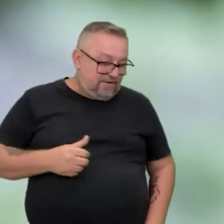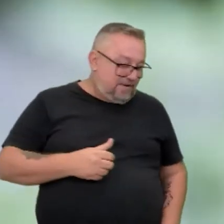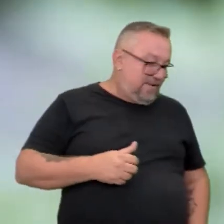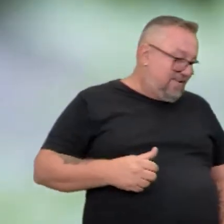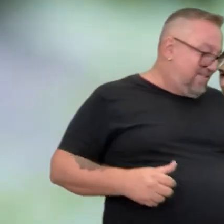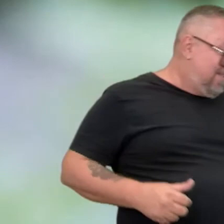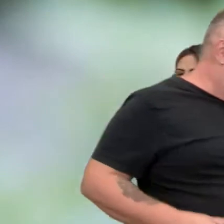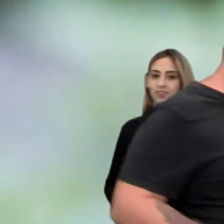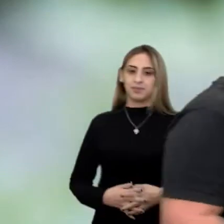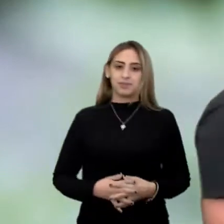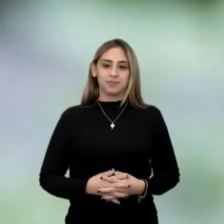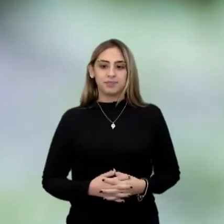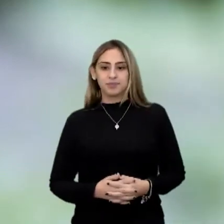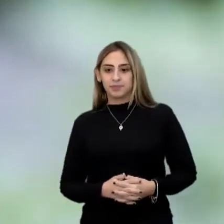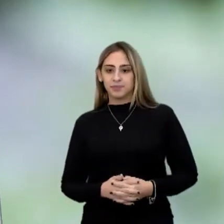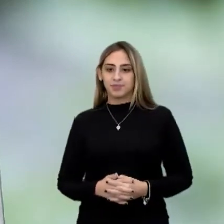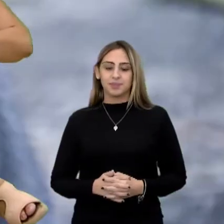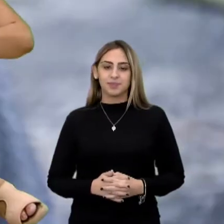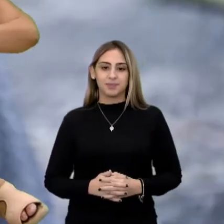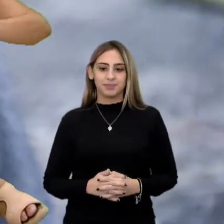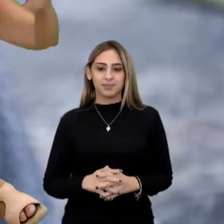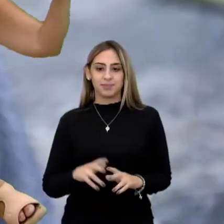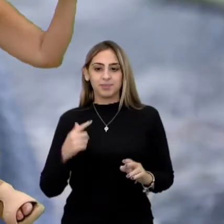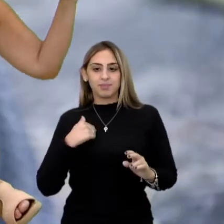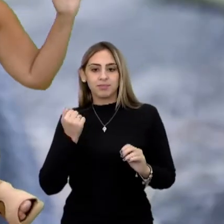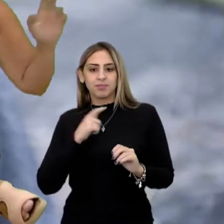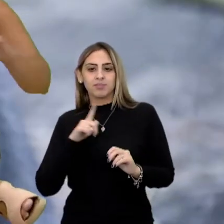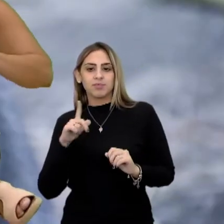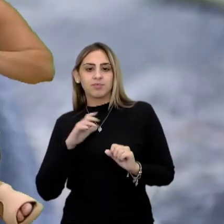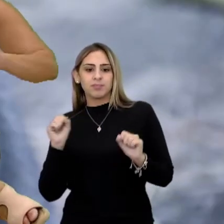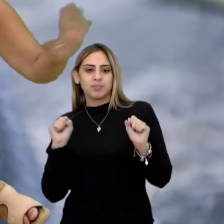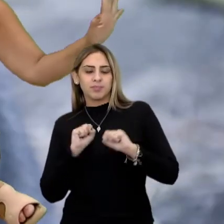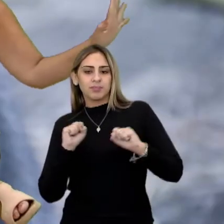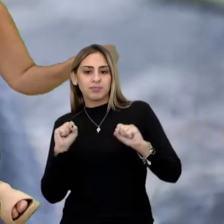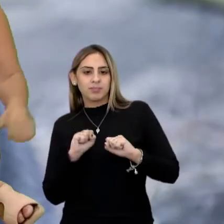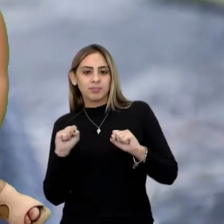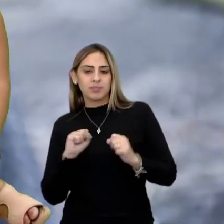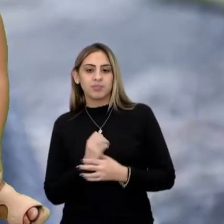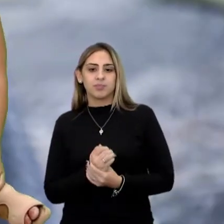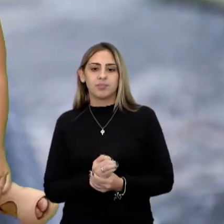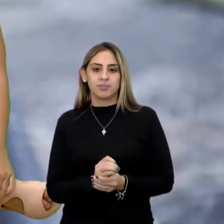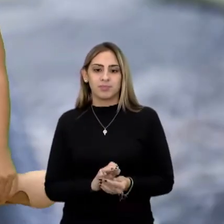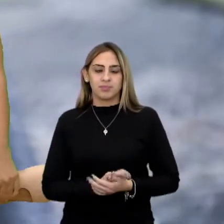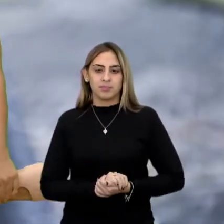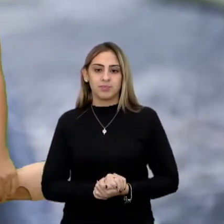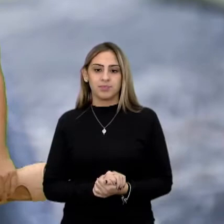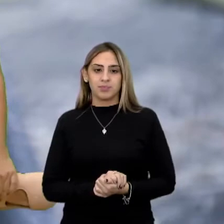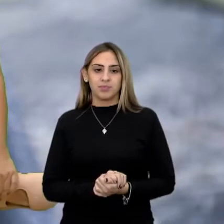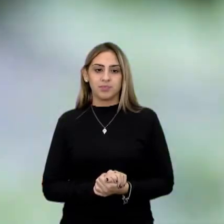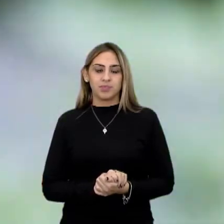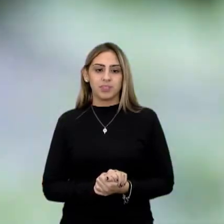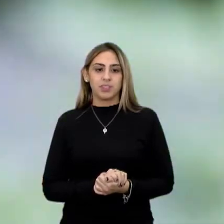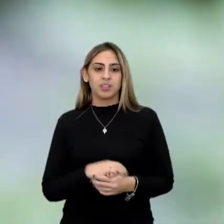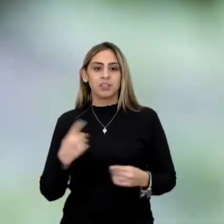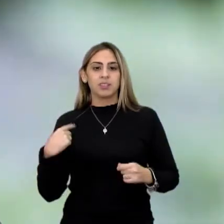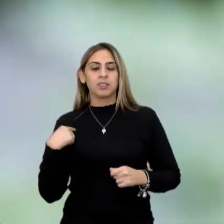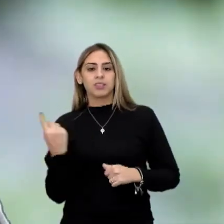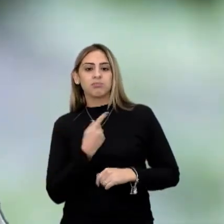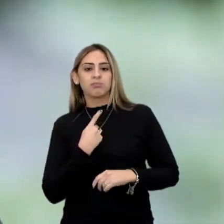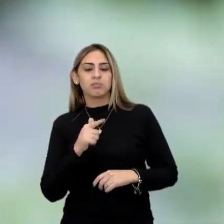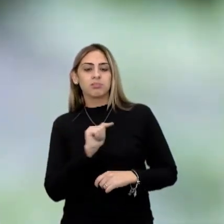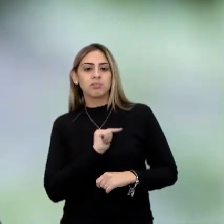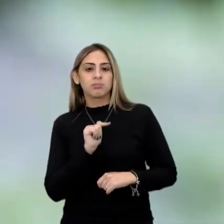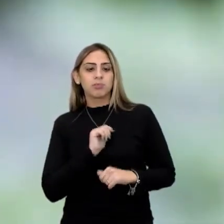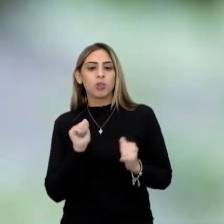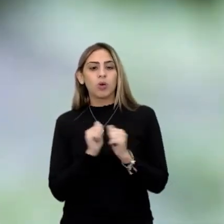delicado, ficou, né? Eu acho delicado. Que a proposta aí... Mas ela colocou em outdoors, foi uma... Eu me lembrei. Né? Gente, aí a gente vai fazer agora um link